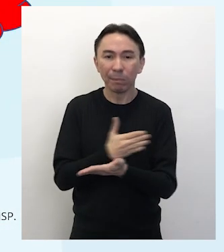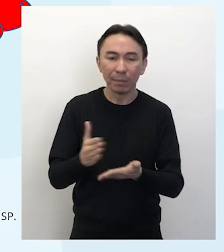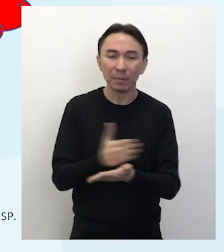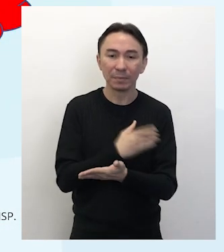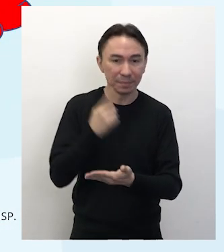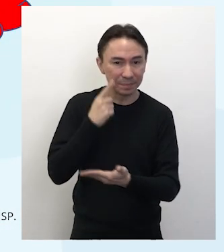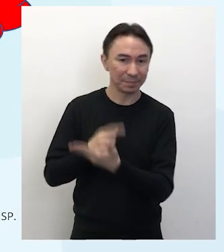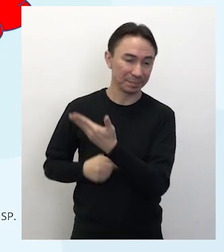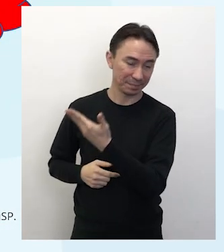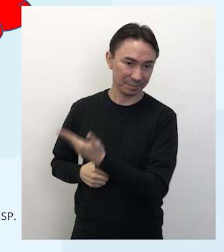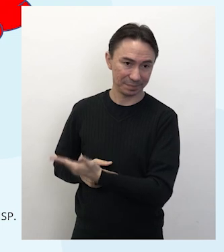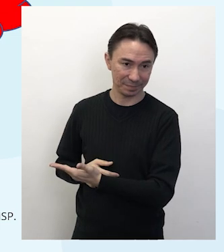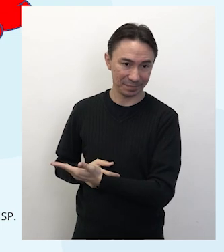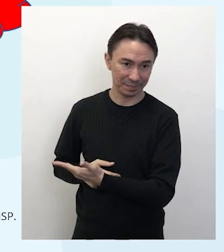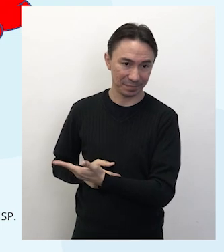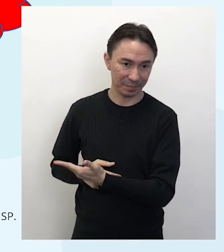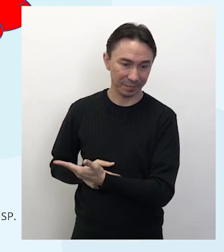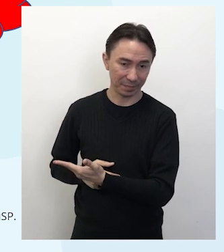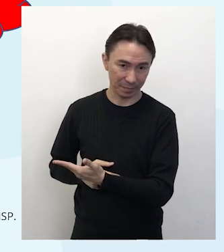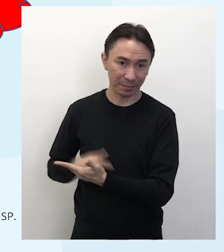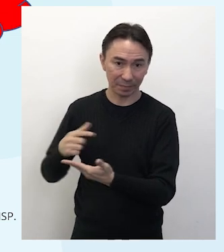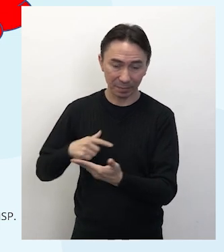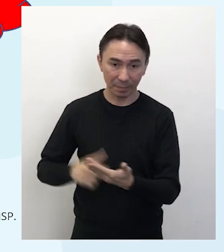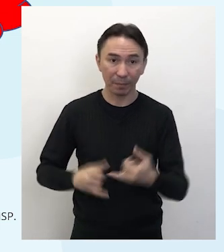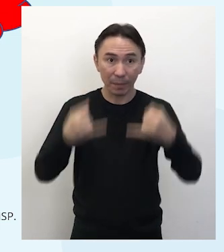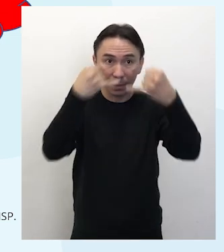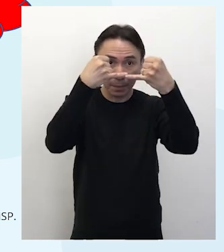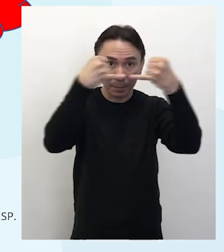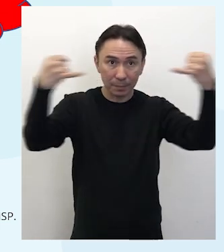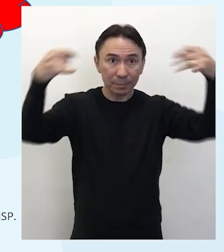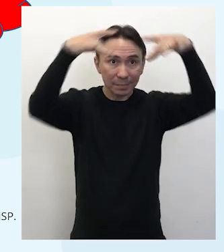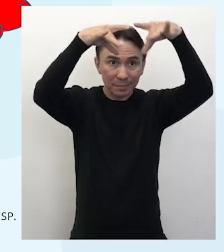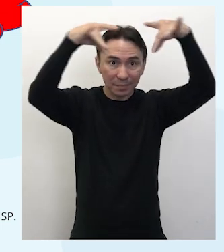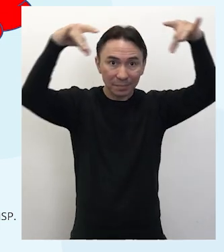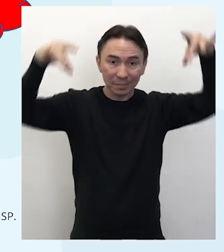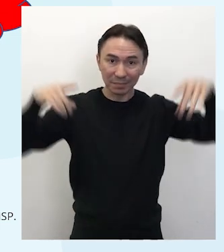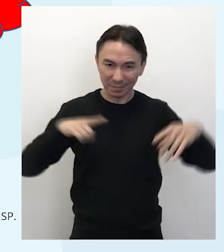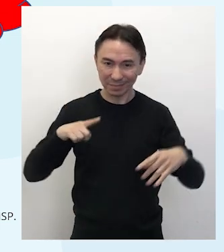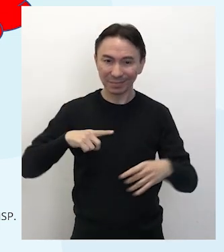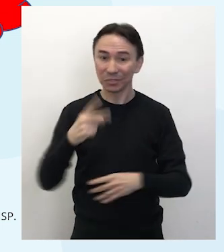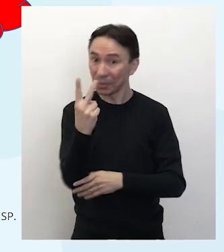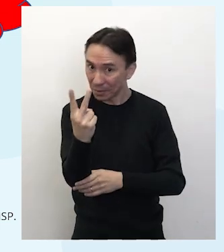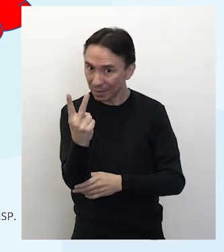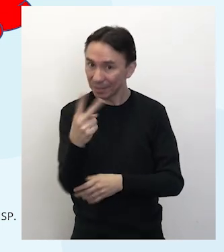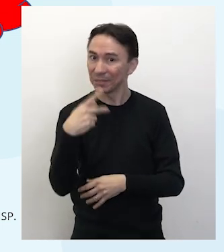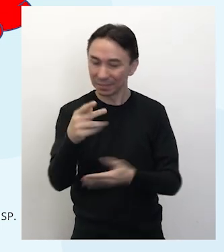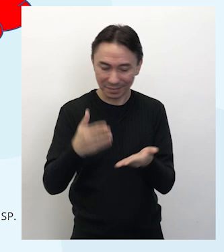tá? Dos dois cordéis que estão na apostila de vocês.